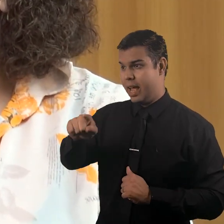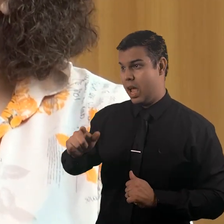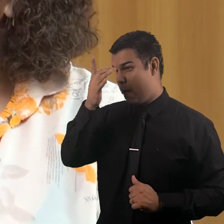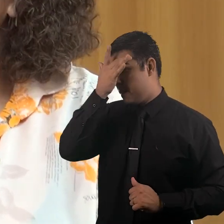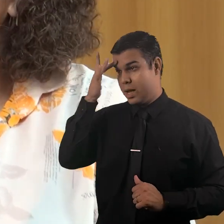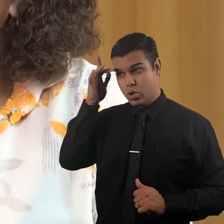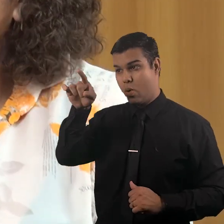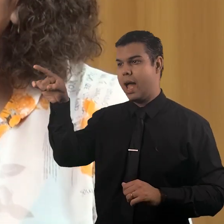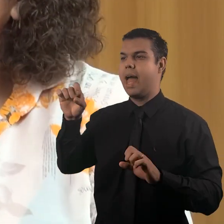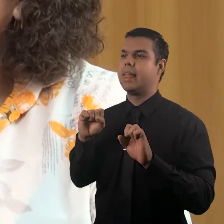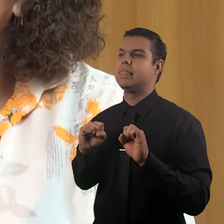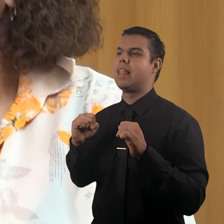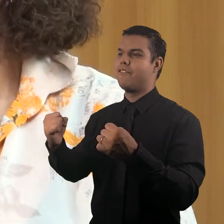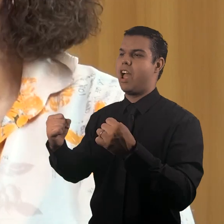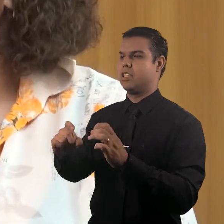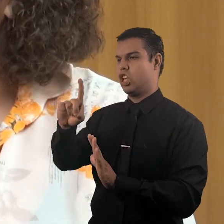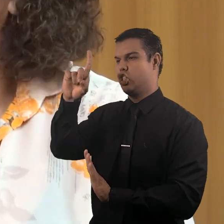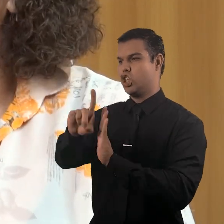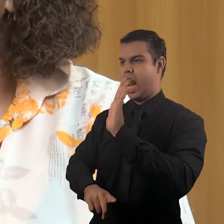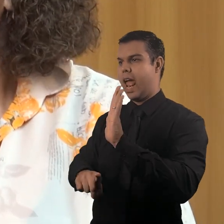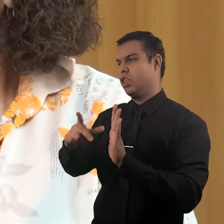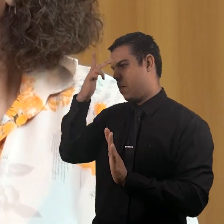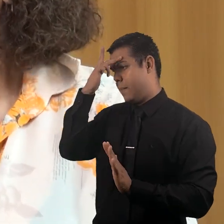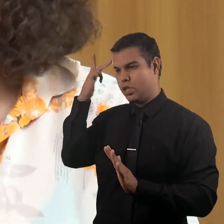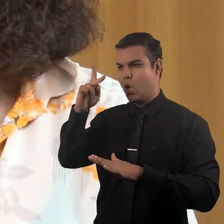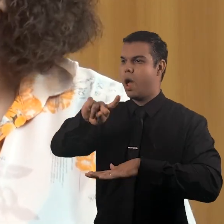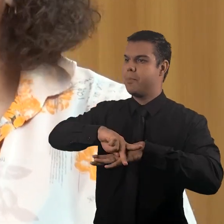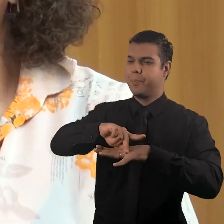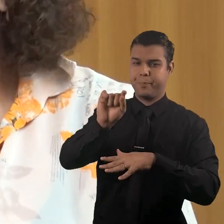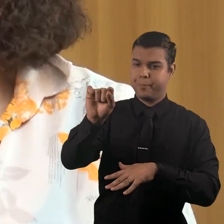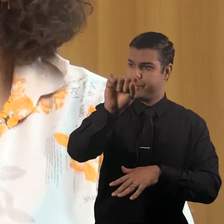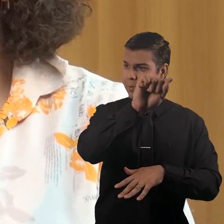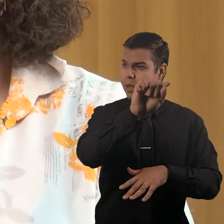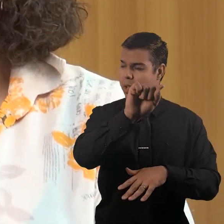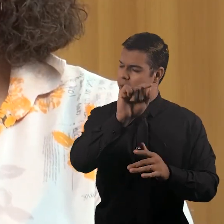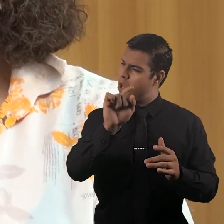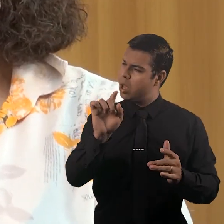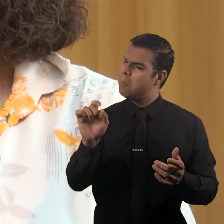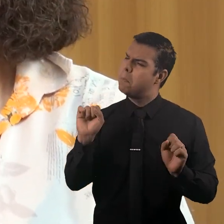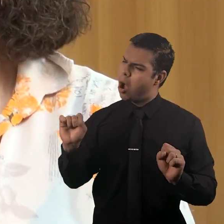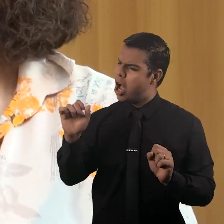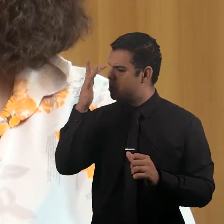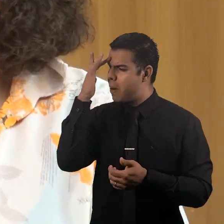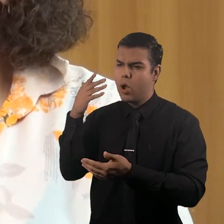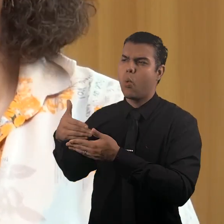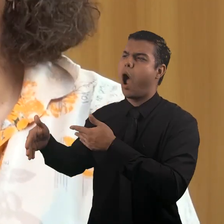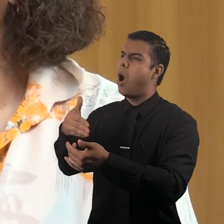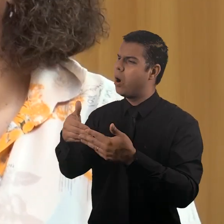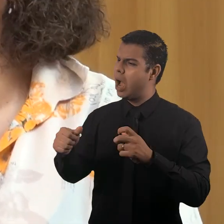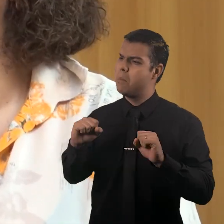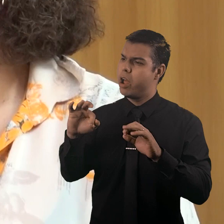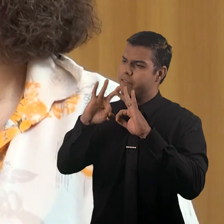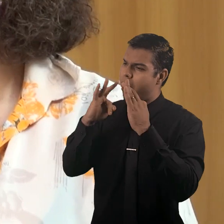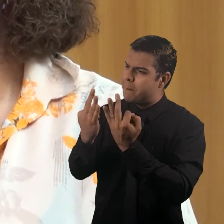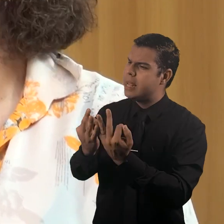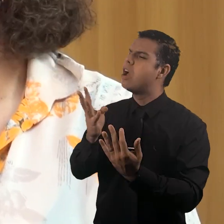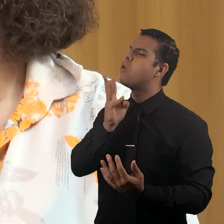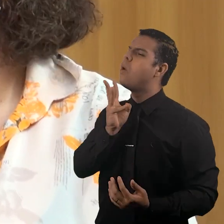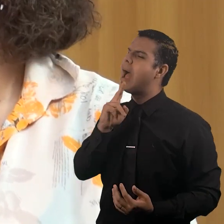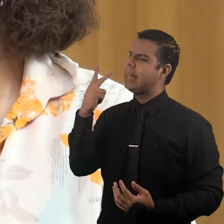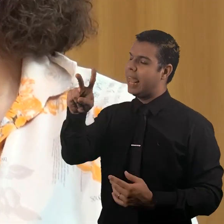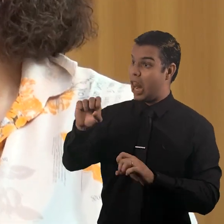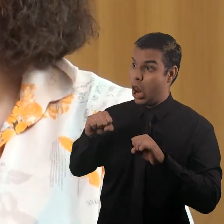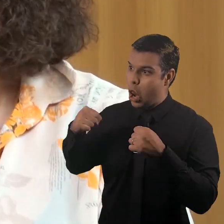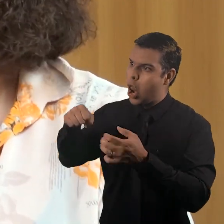são pessoas que defendem direitos de pacientes. E isso pode ser qualquer pessoa, né? Desde o familiar que conhece a